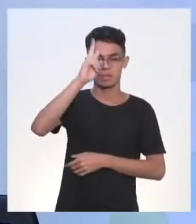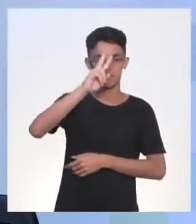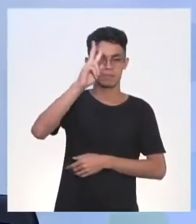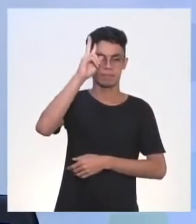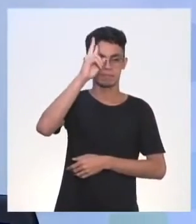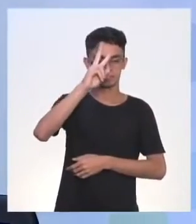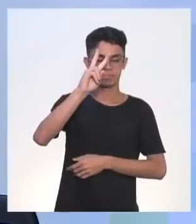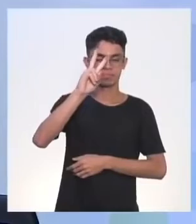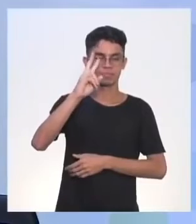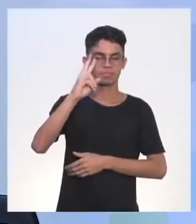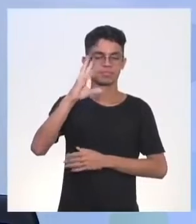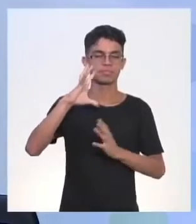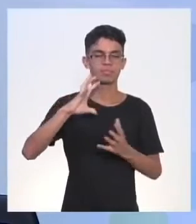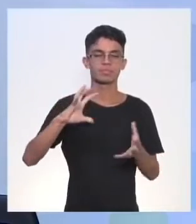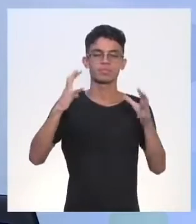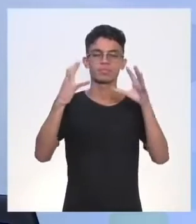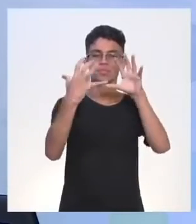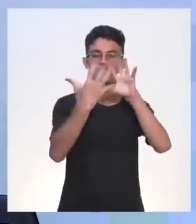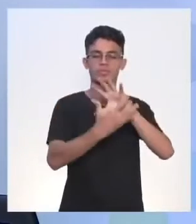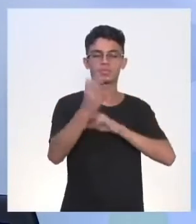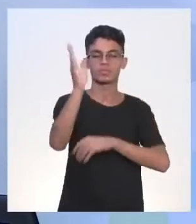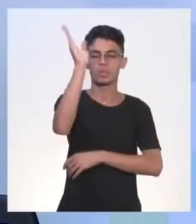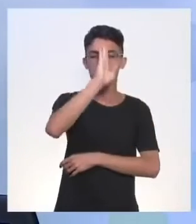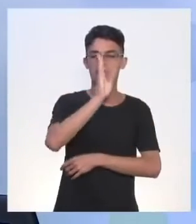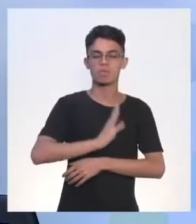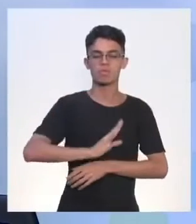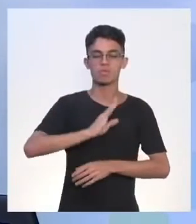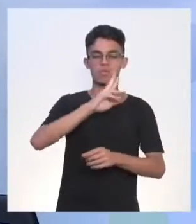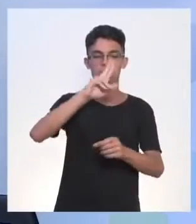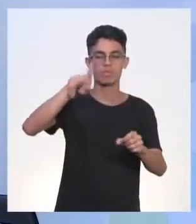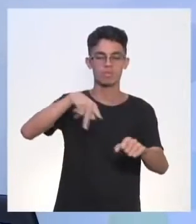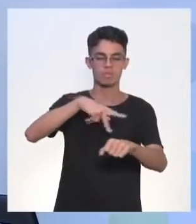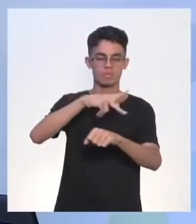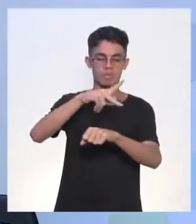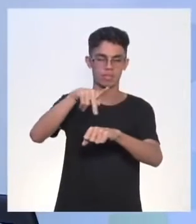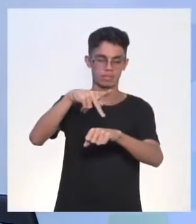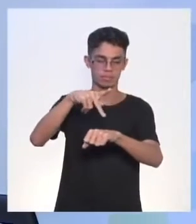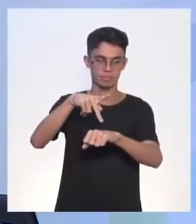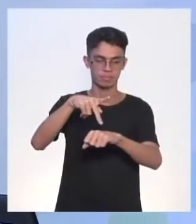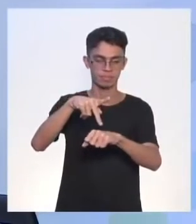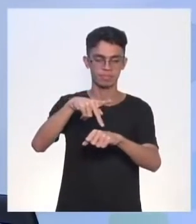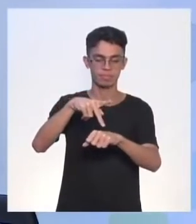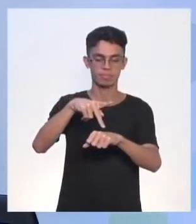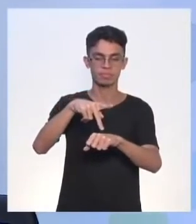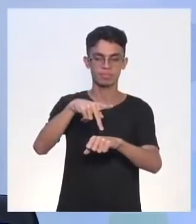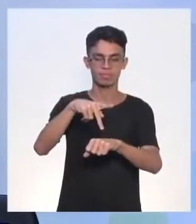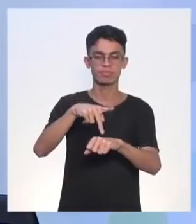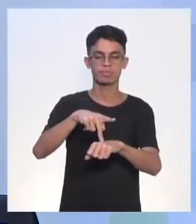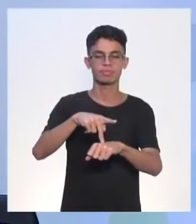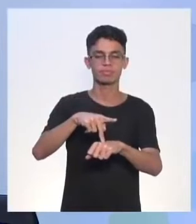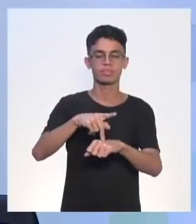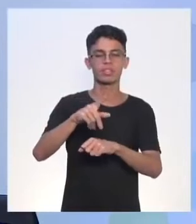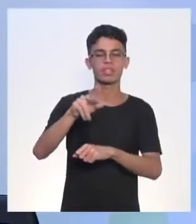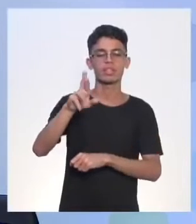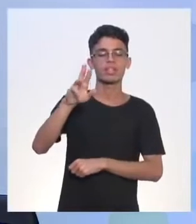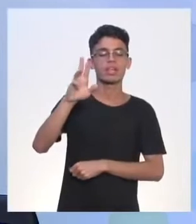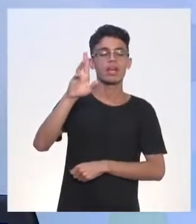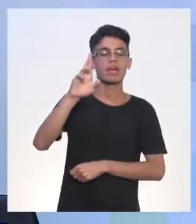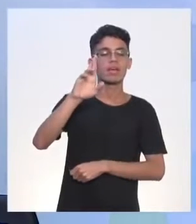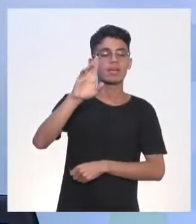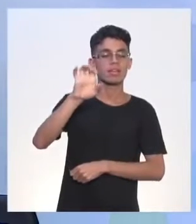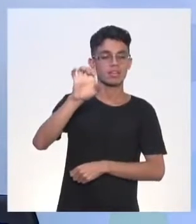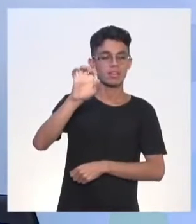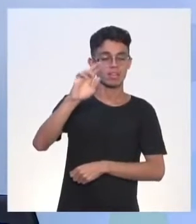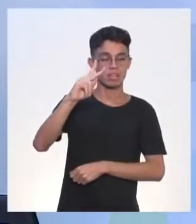que transformou o Brasil em um país presidencialista e republicano após